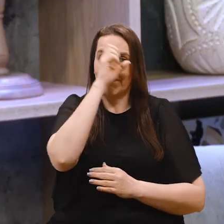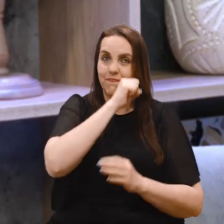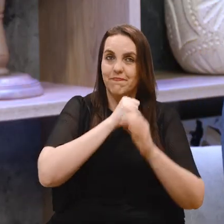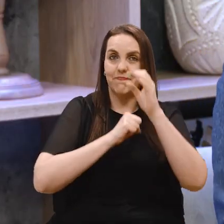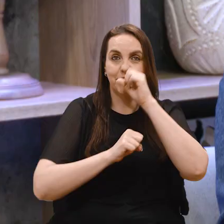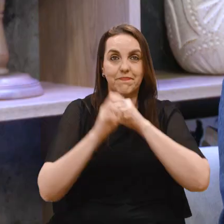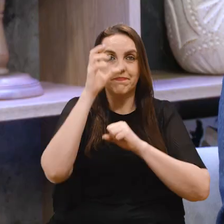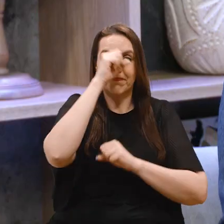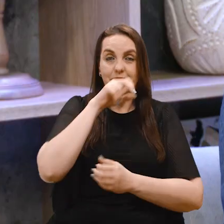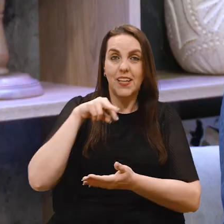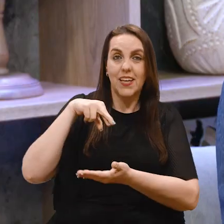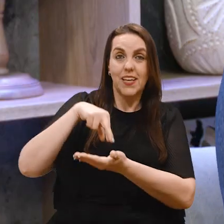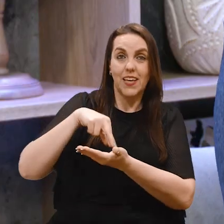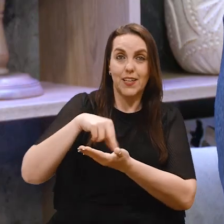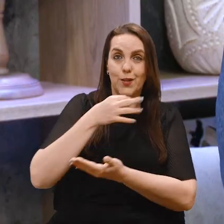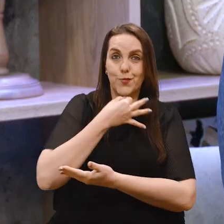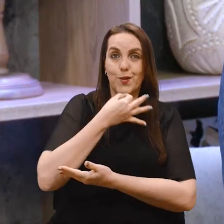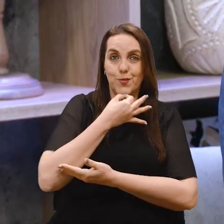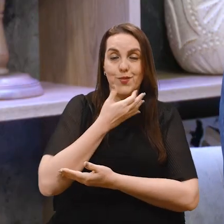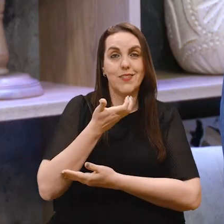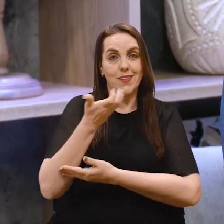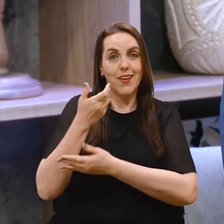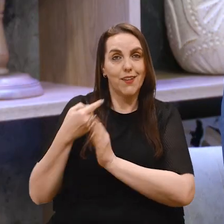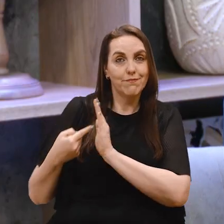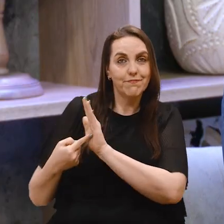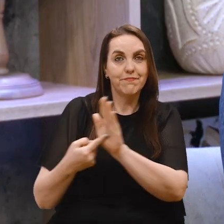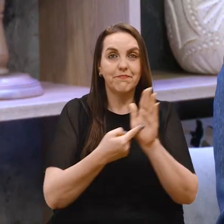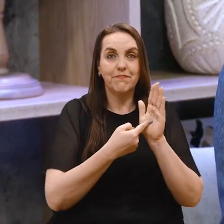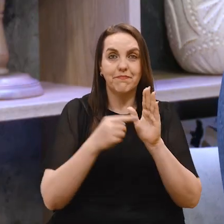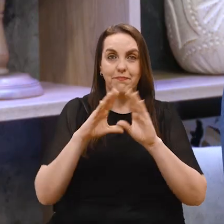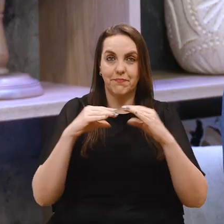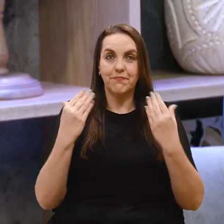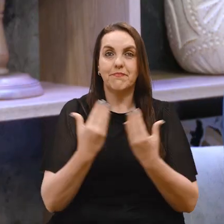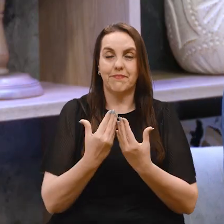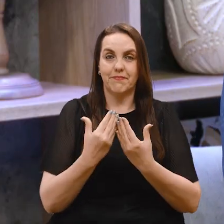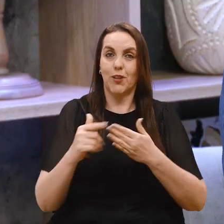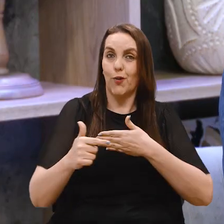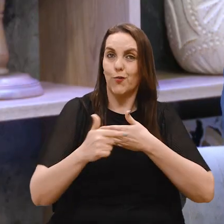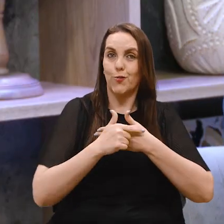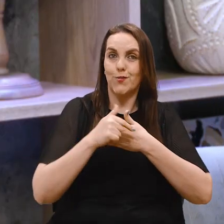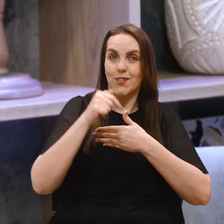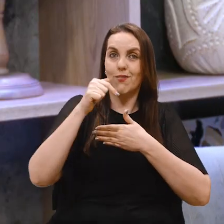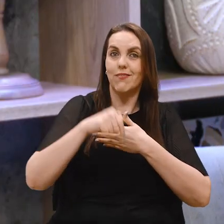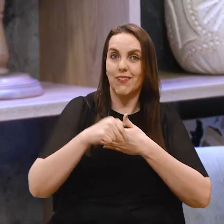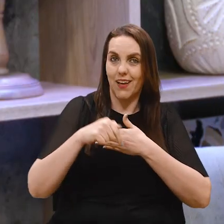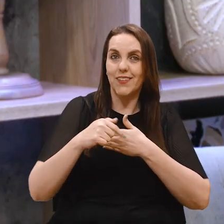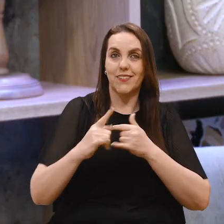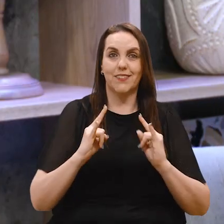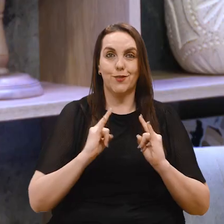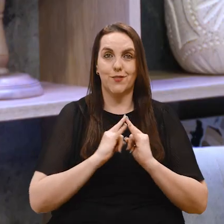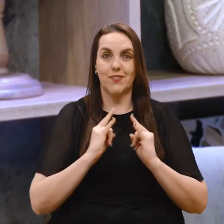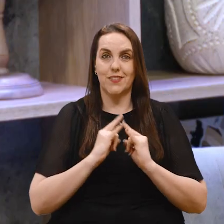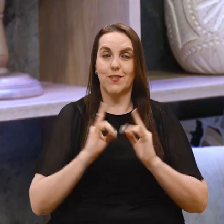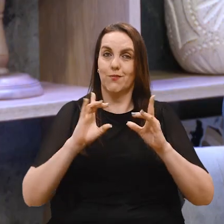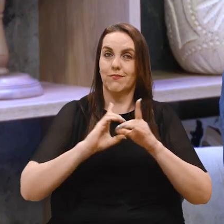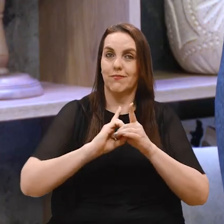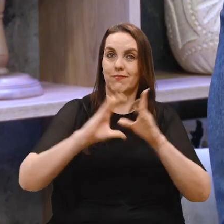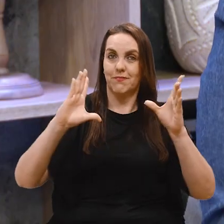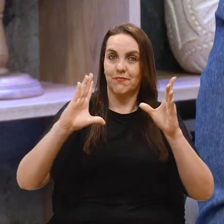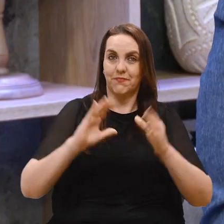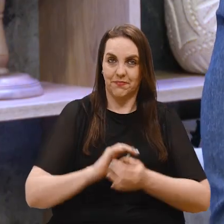realidade de Caxias do Sul e querendo passar isso para a nossa comunidade, cumprindo com a nossa função, institucional, democrática,